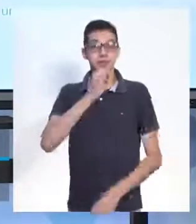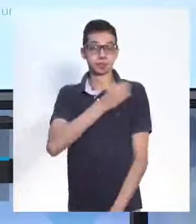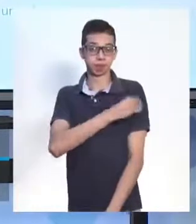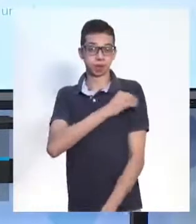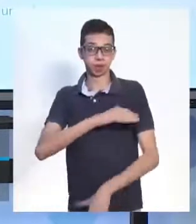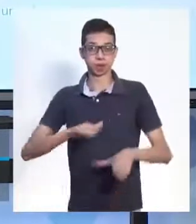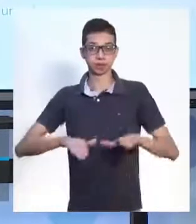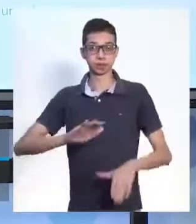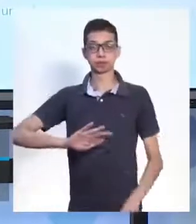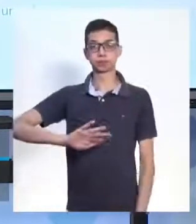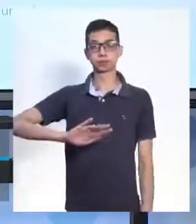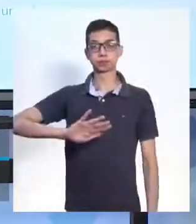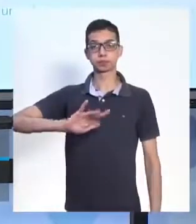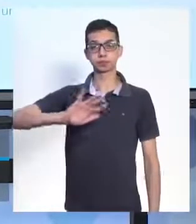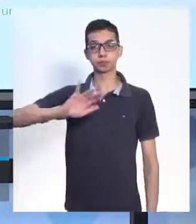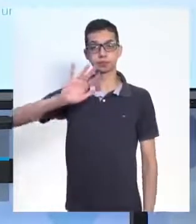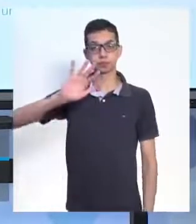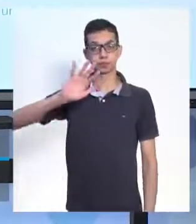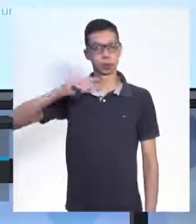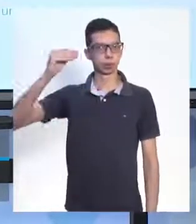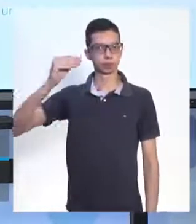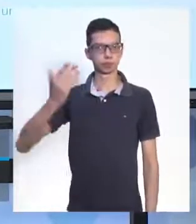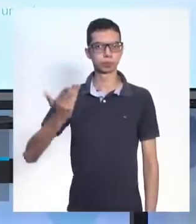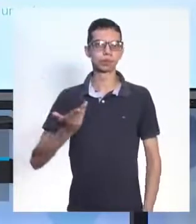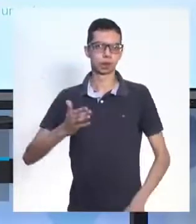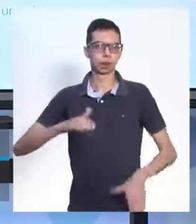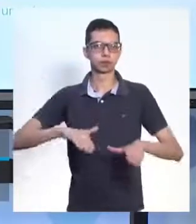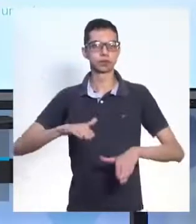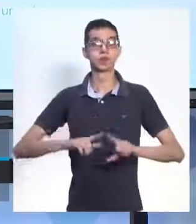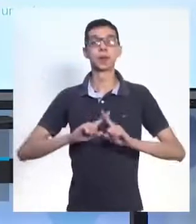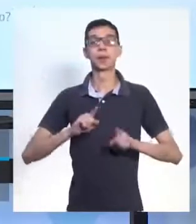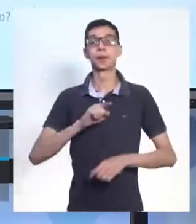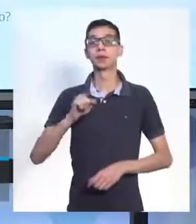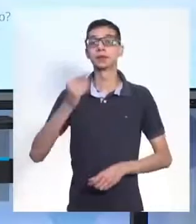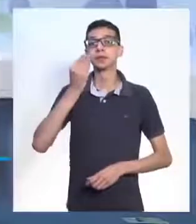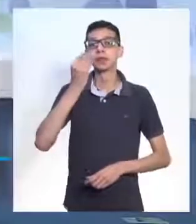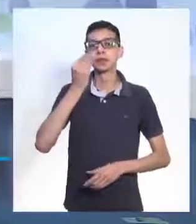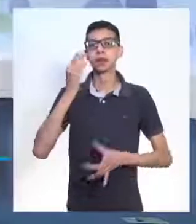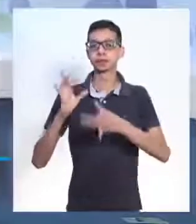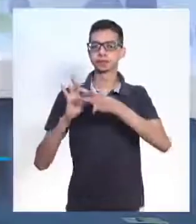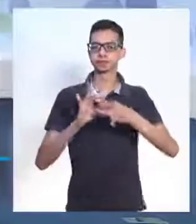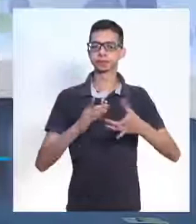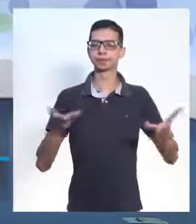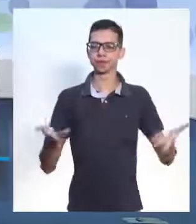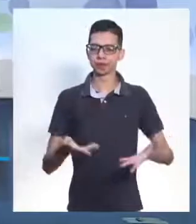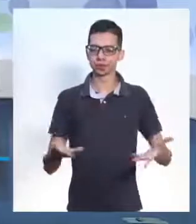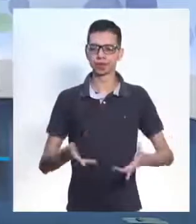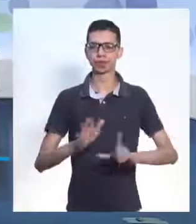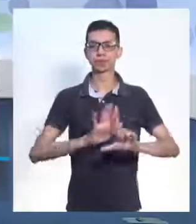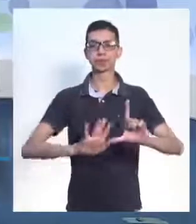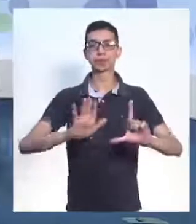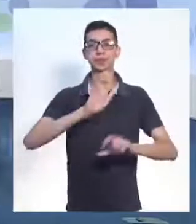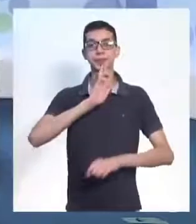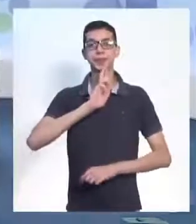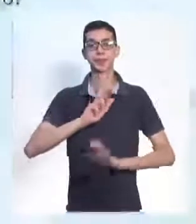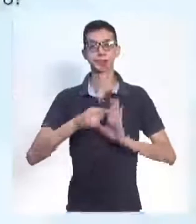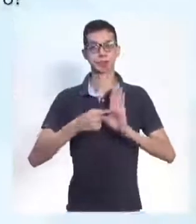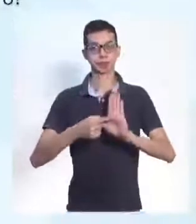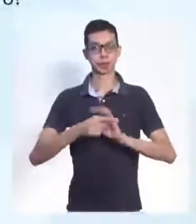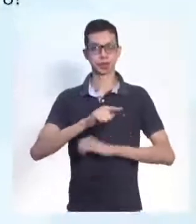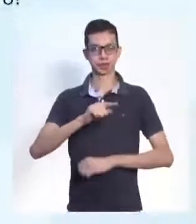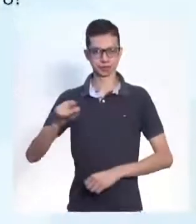Osmar? Sim, é verdade. Pode ter acontecido. Mas, no contexto, vamos tentar elaborar aí. Vou colocar para vocês na tela aí a resposta. Então, a resposta da atividade